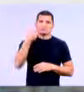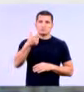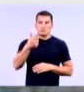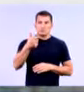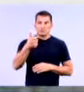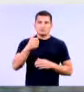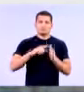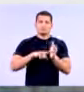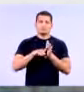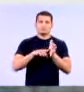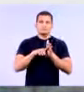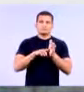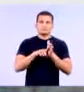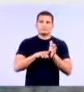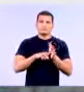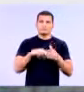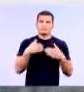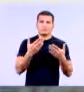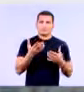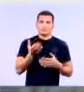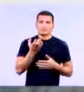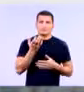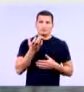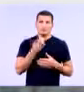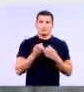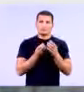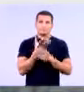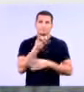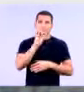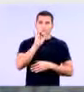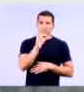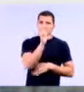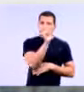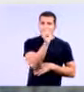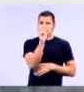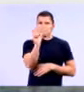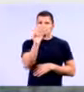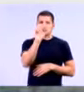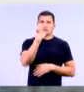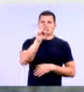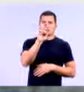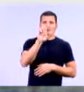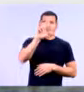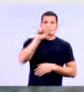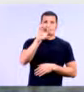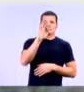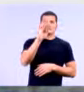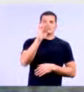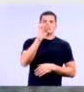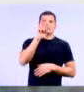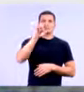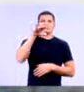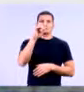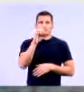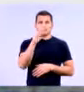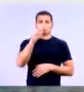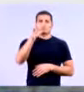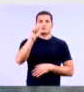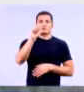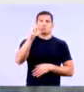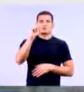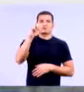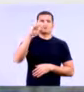melhor a minha pesquisa. Então, eu quero que apareça exatamente as palavras que contenham